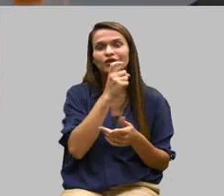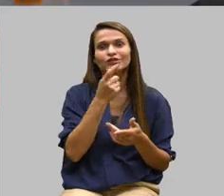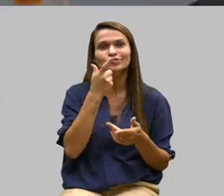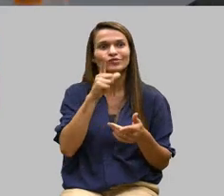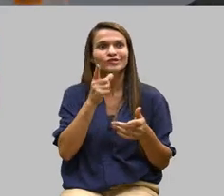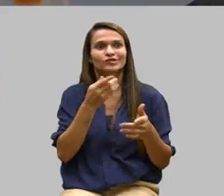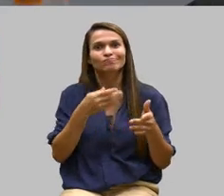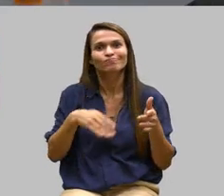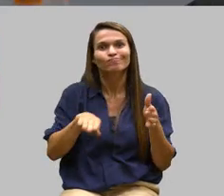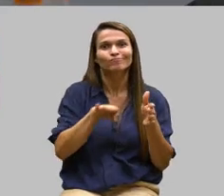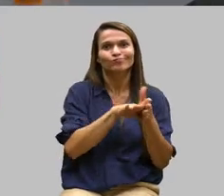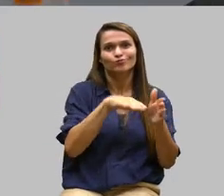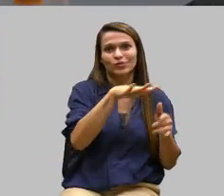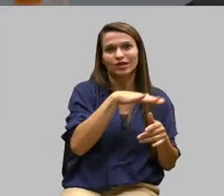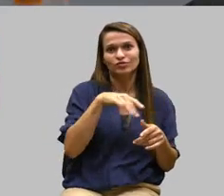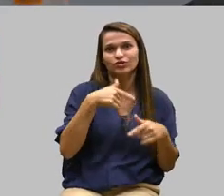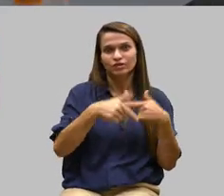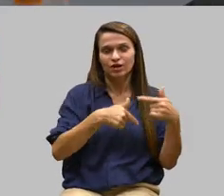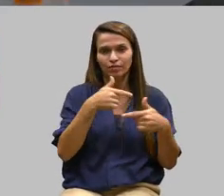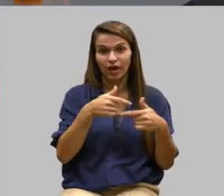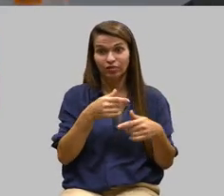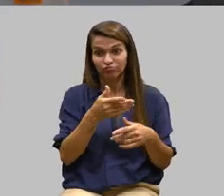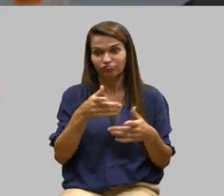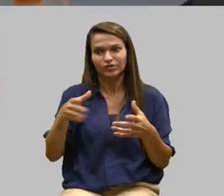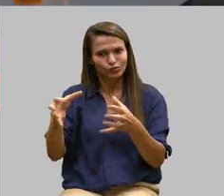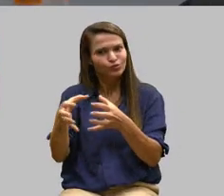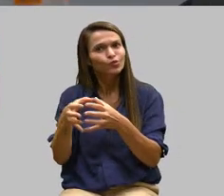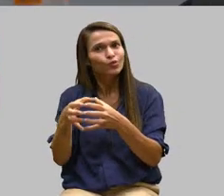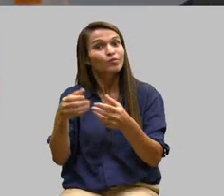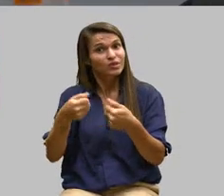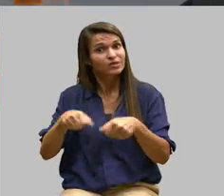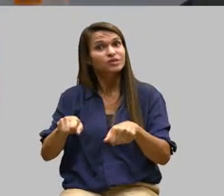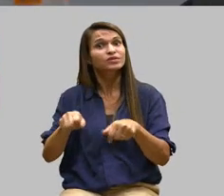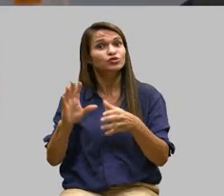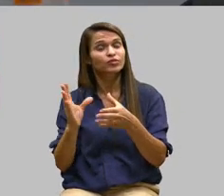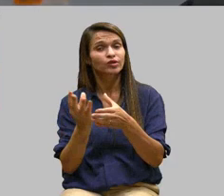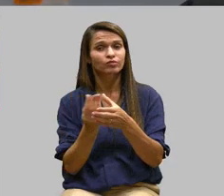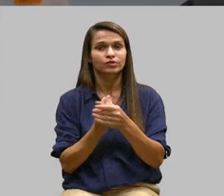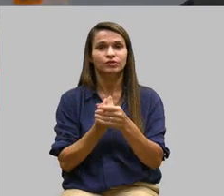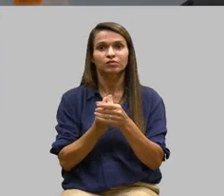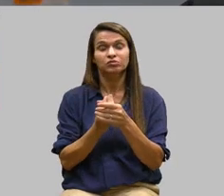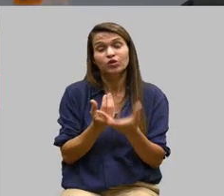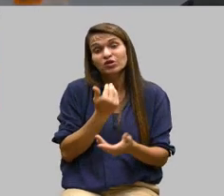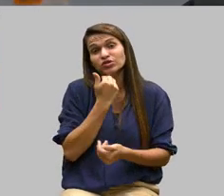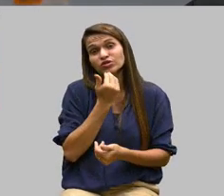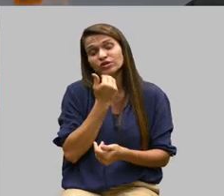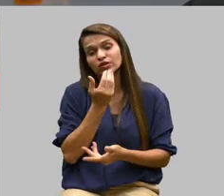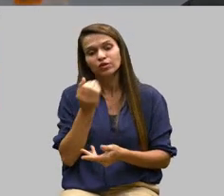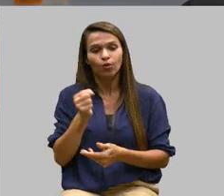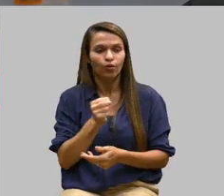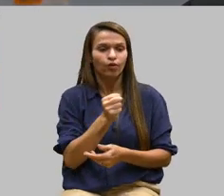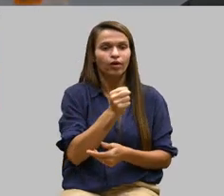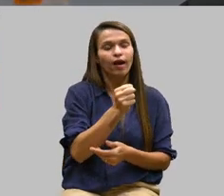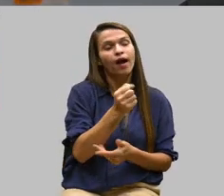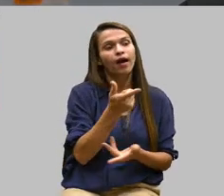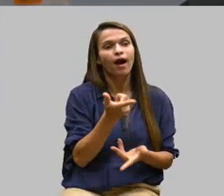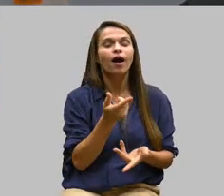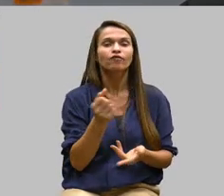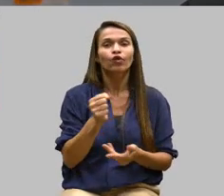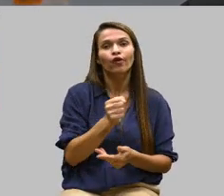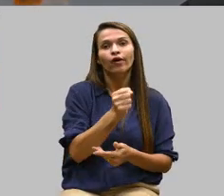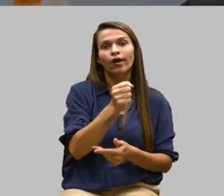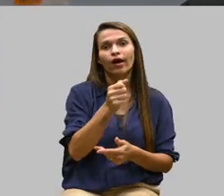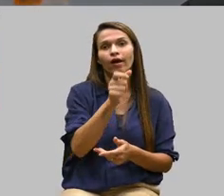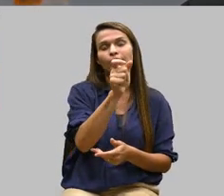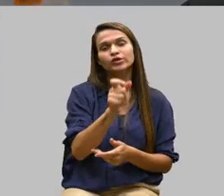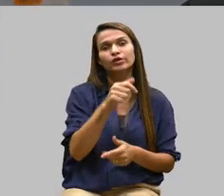e esses também eles precisam dessa inclusão porque não adianta você colocar aí eu vou colocar a pessoa no